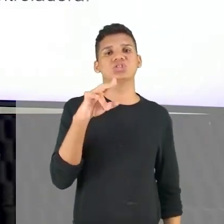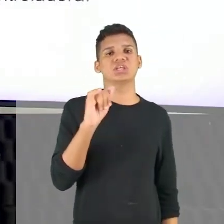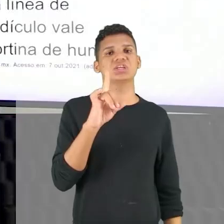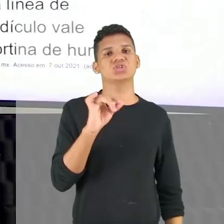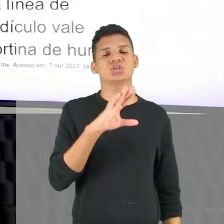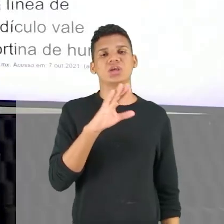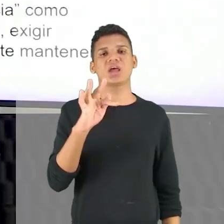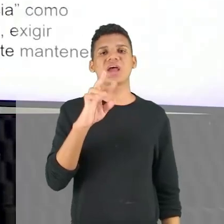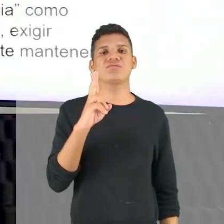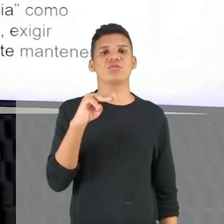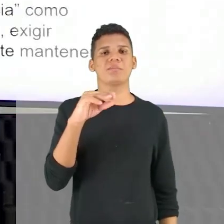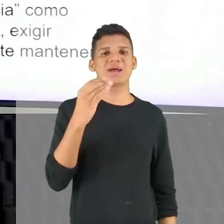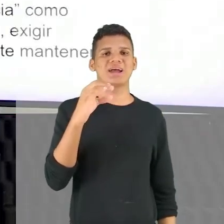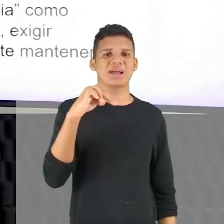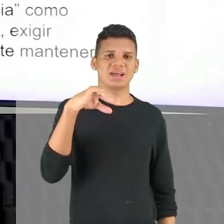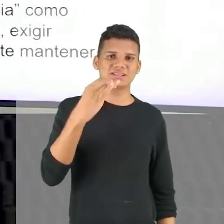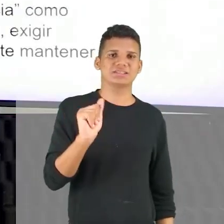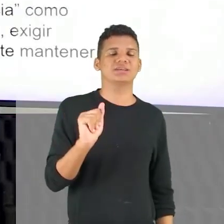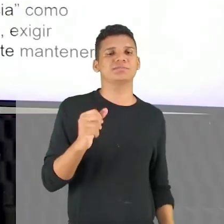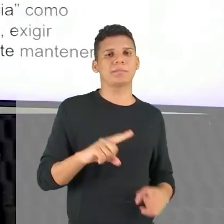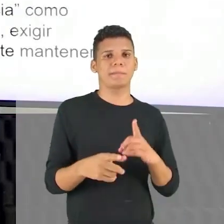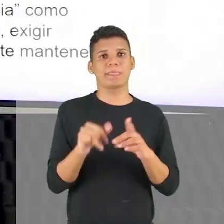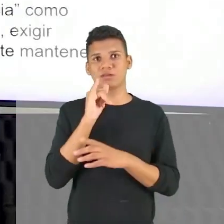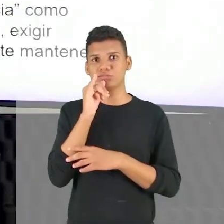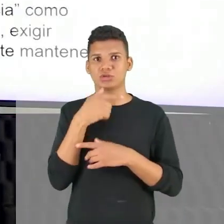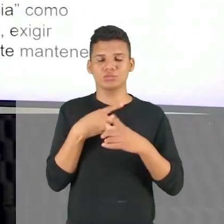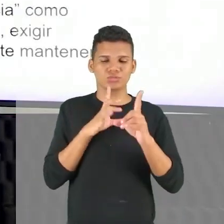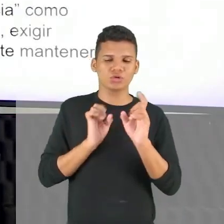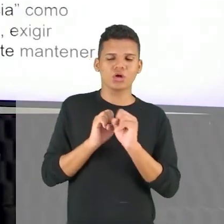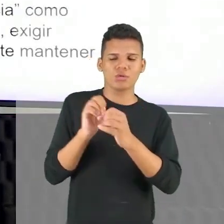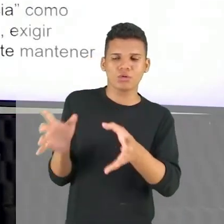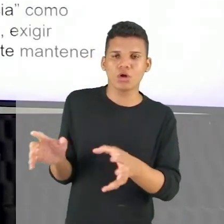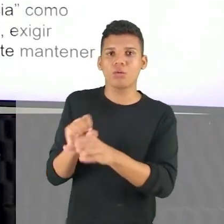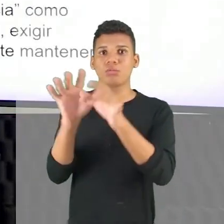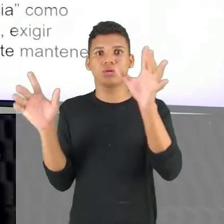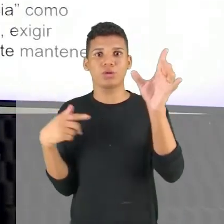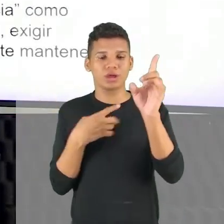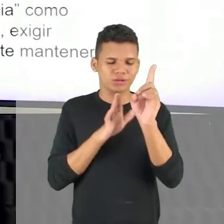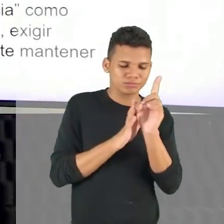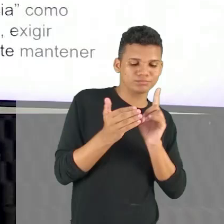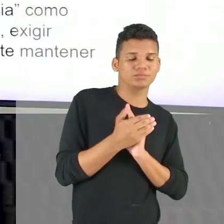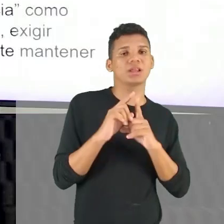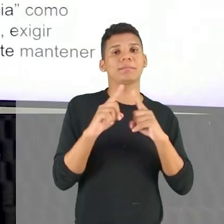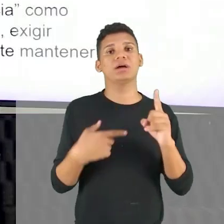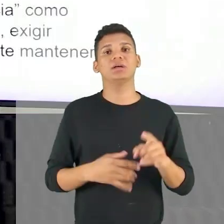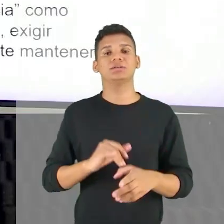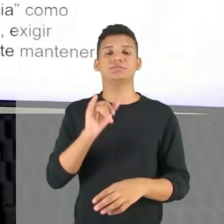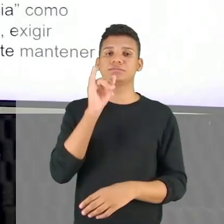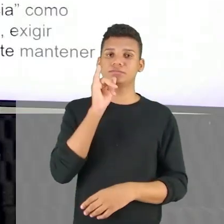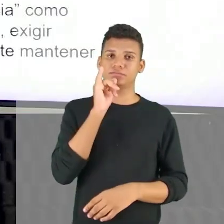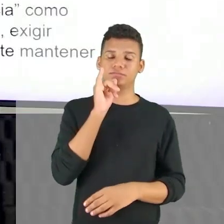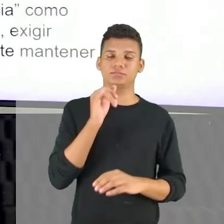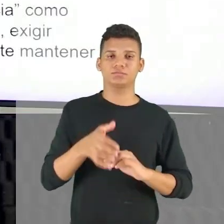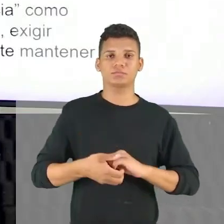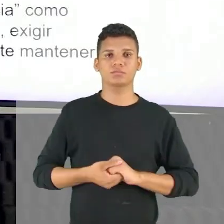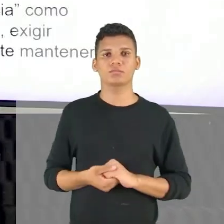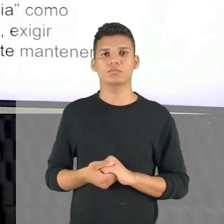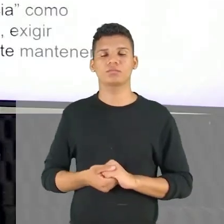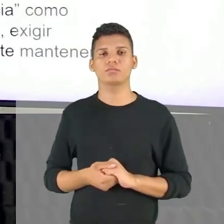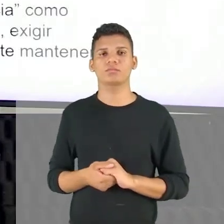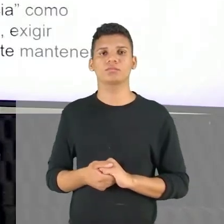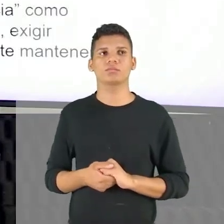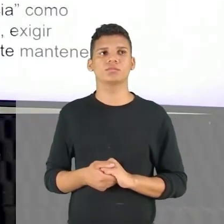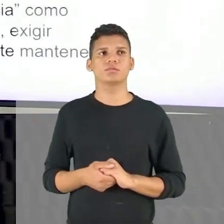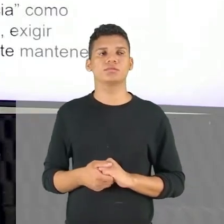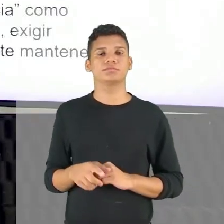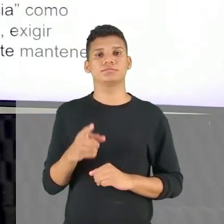lá o texto. Olha só, manipular é sembrar em la consciência e en la mente de la gente